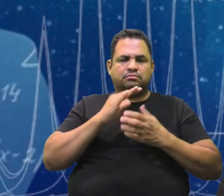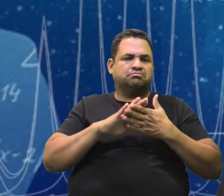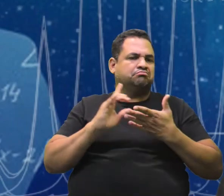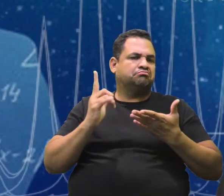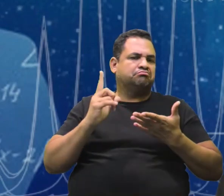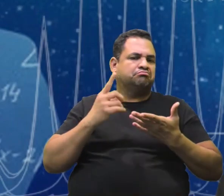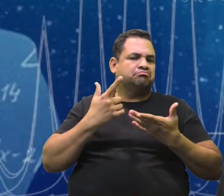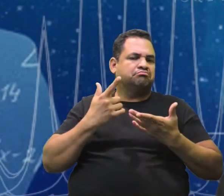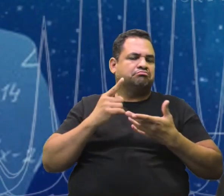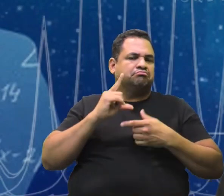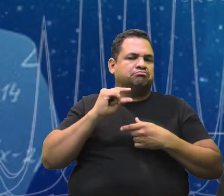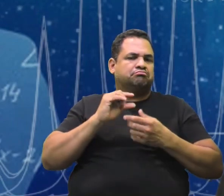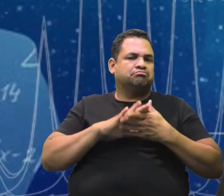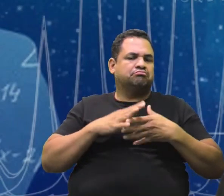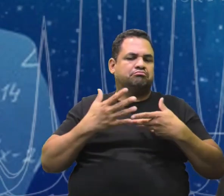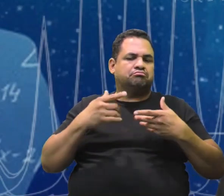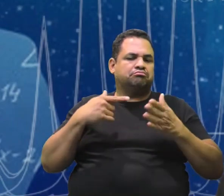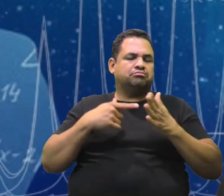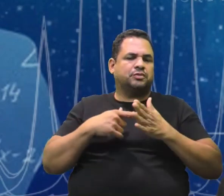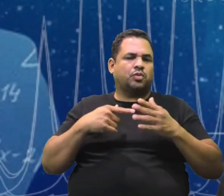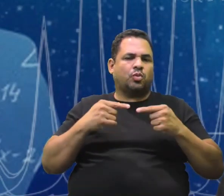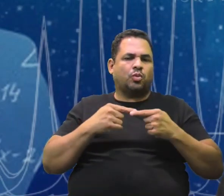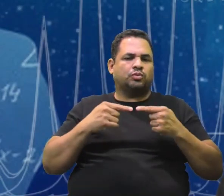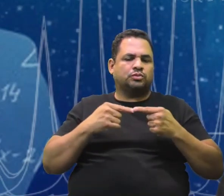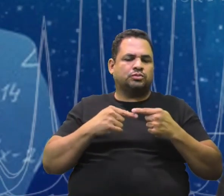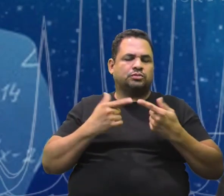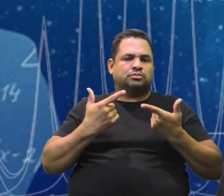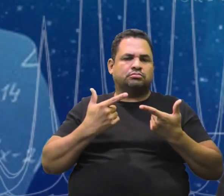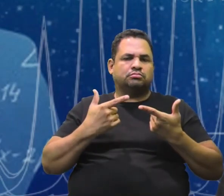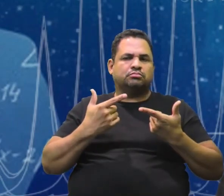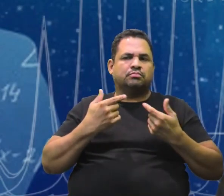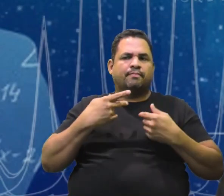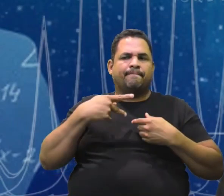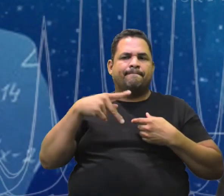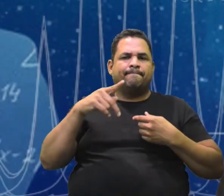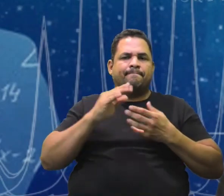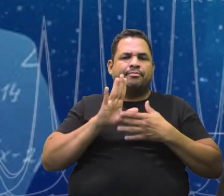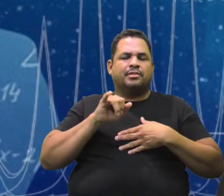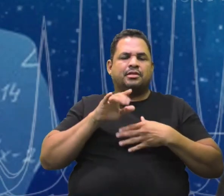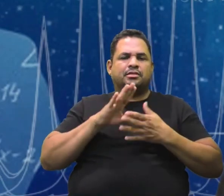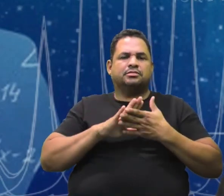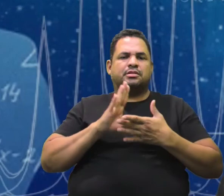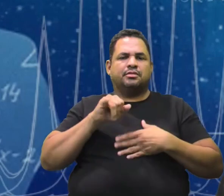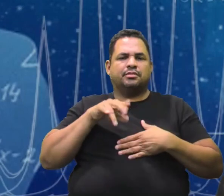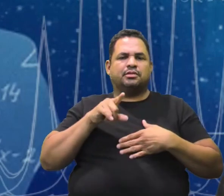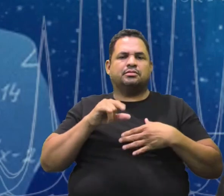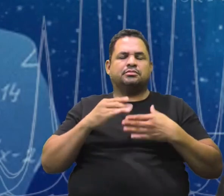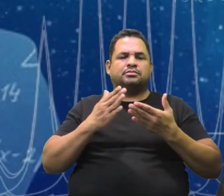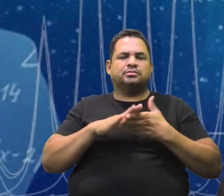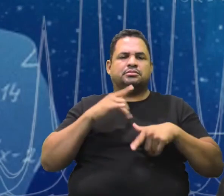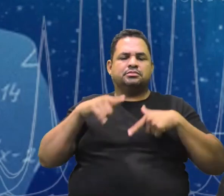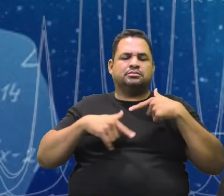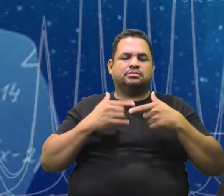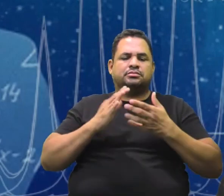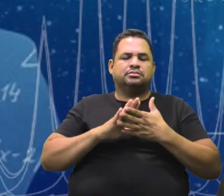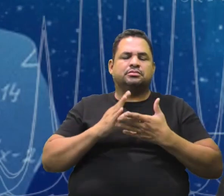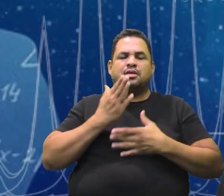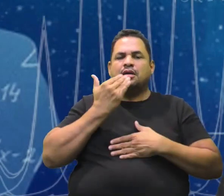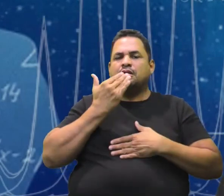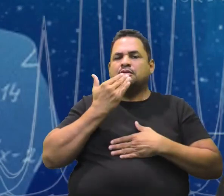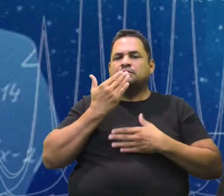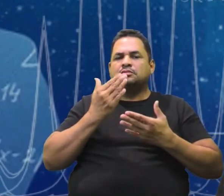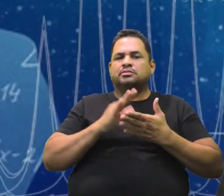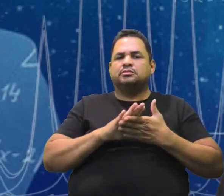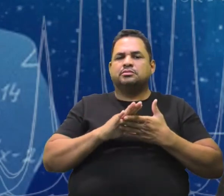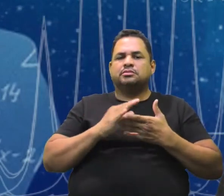não vai ter superfície de contato suficiente para que a enzima amilase atua no alimento